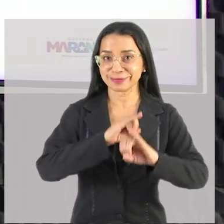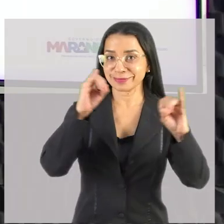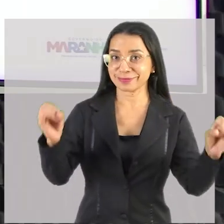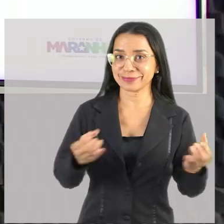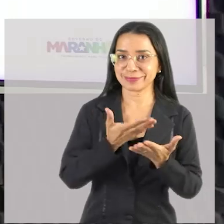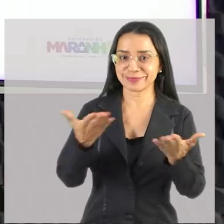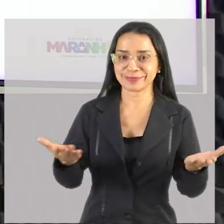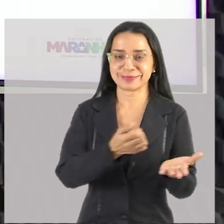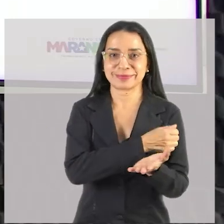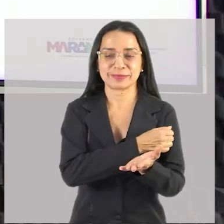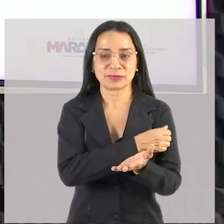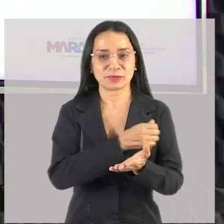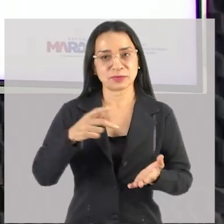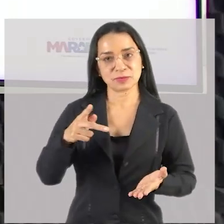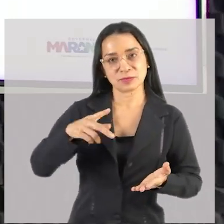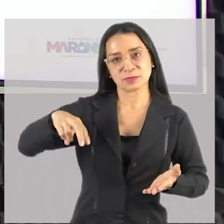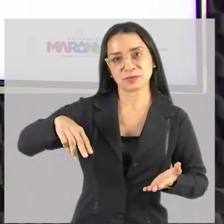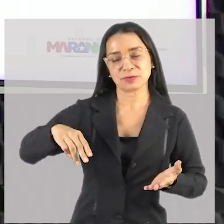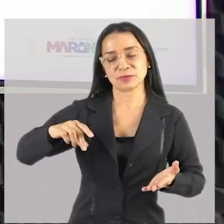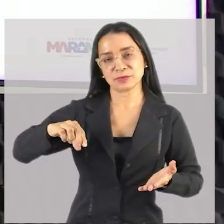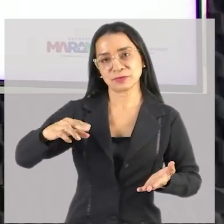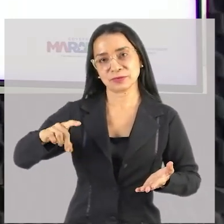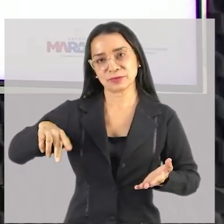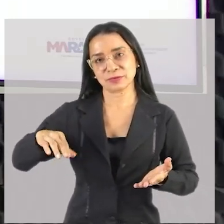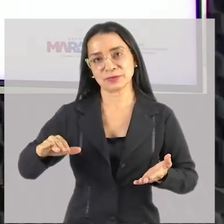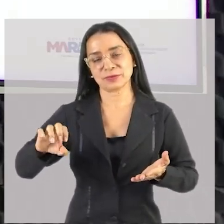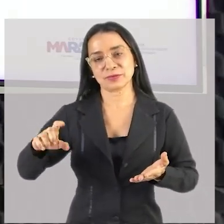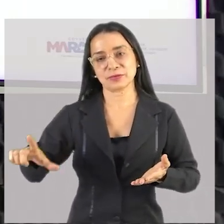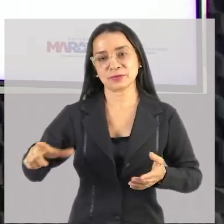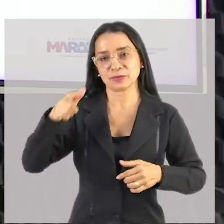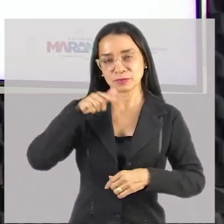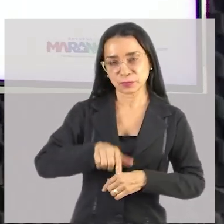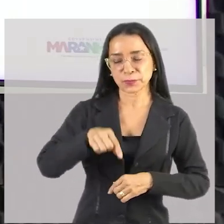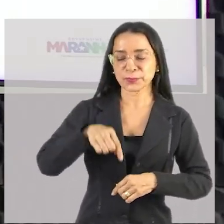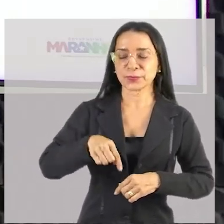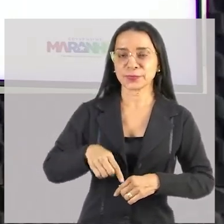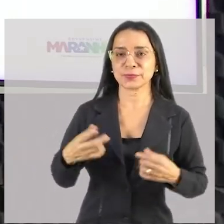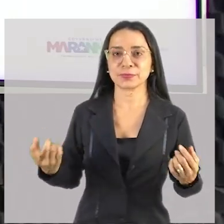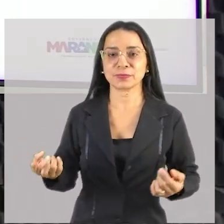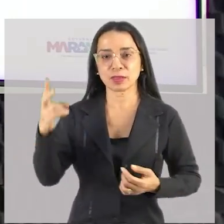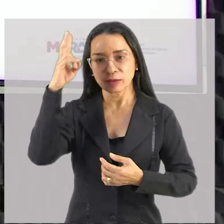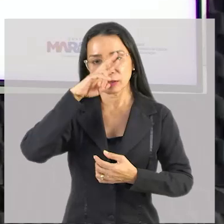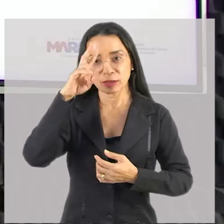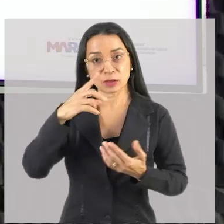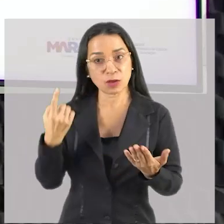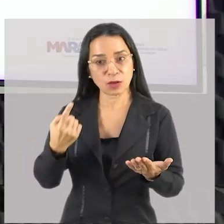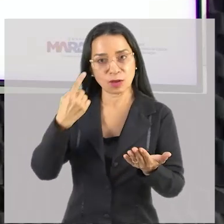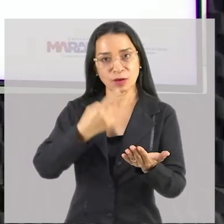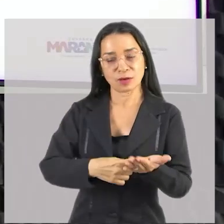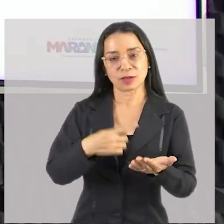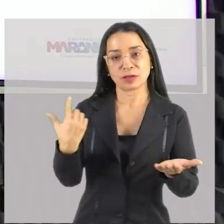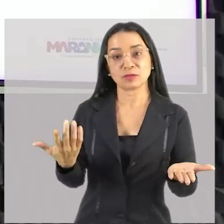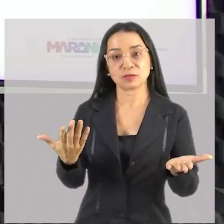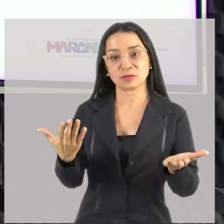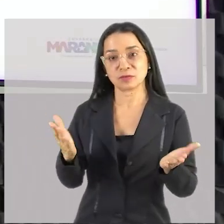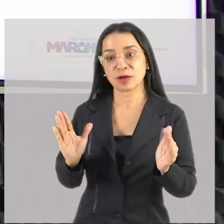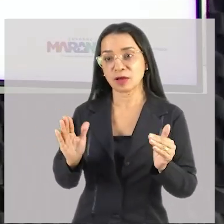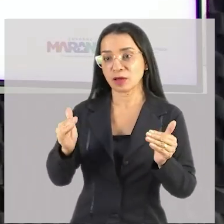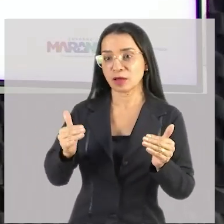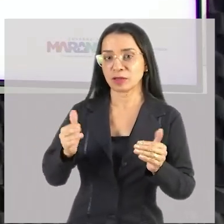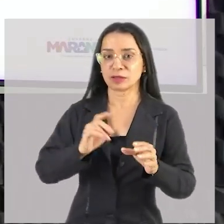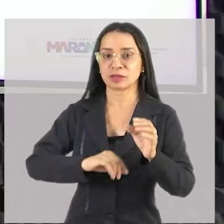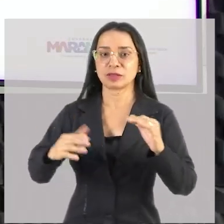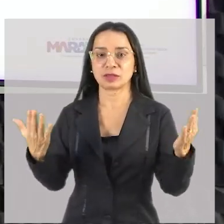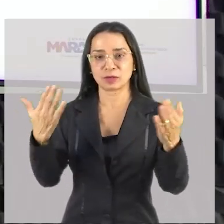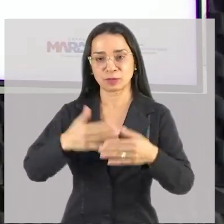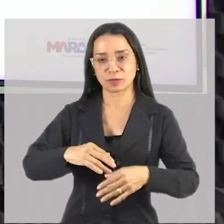Salve, galerinha, professor Daniel Oliveira, mais uma vez aqui contigo. Lembra do nosso combinado, né? Vamos fechar essa prova